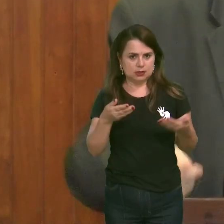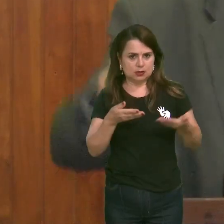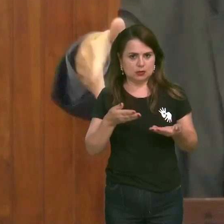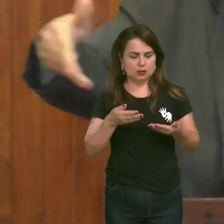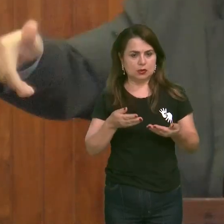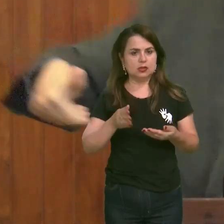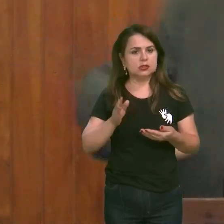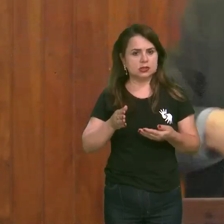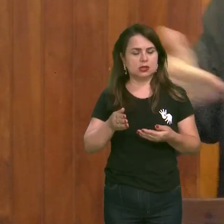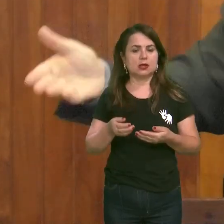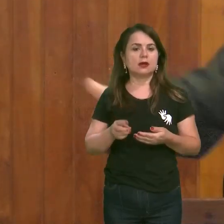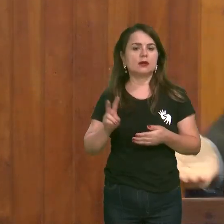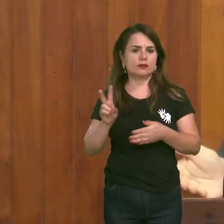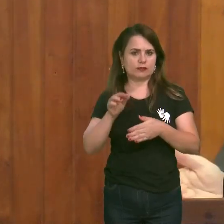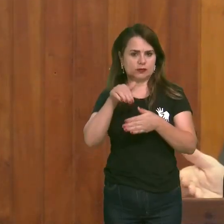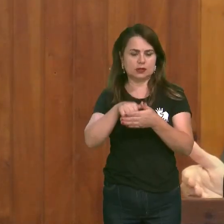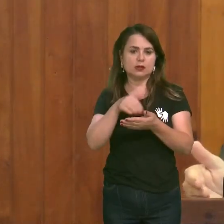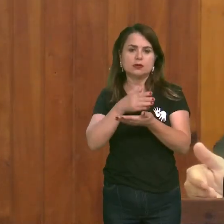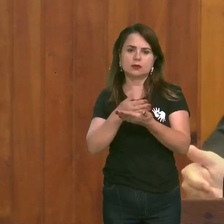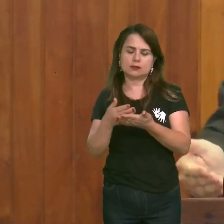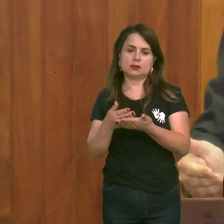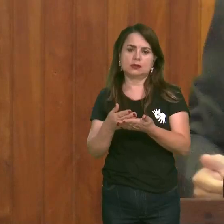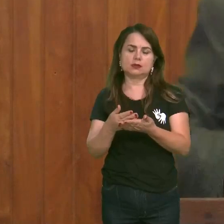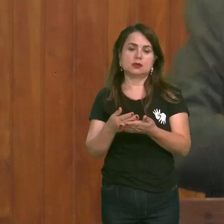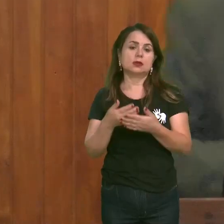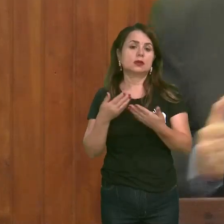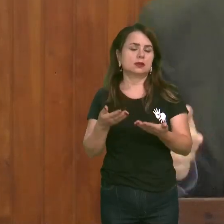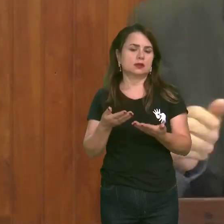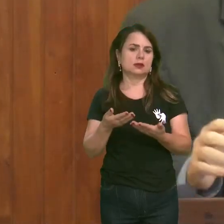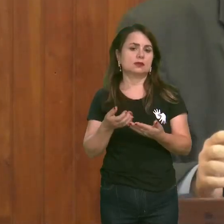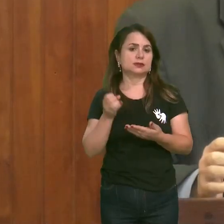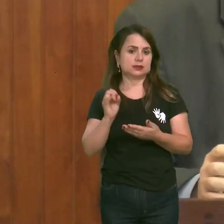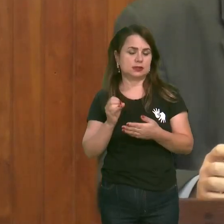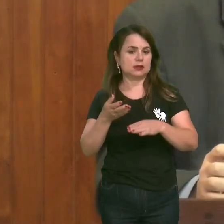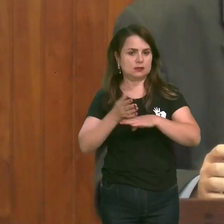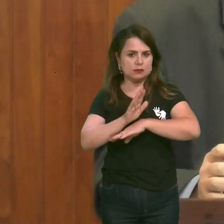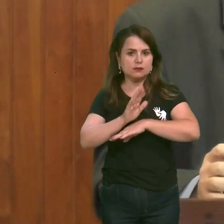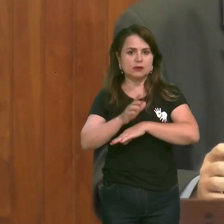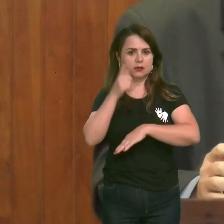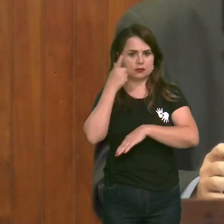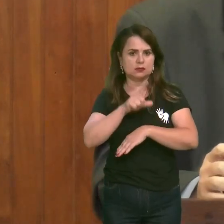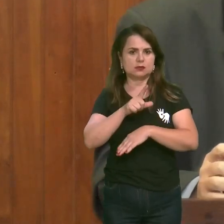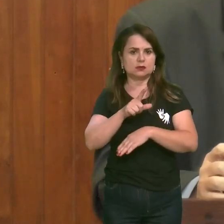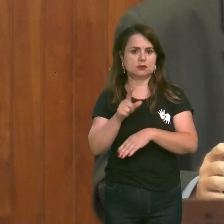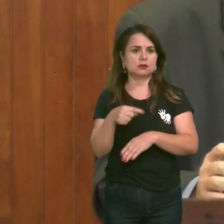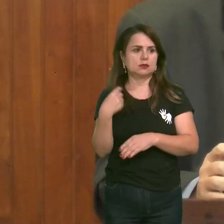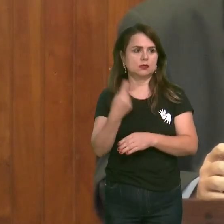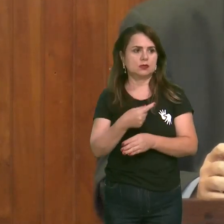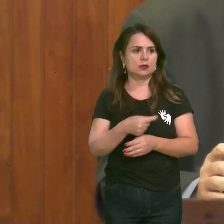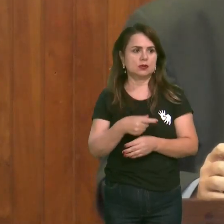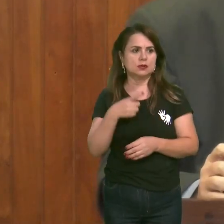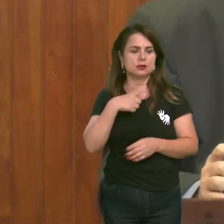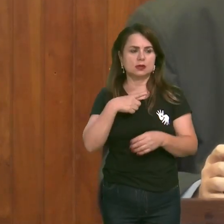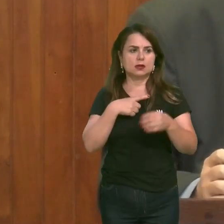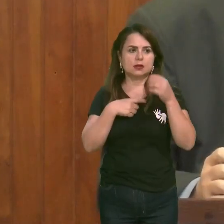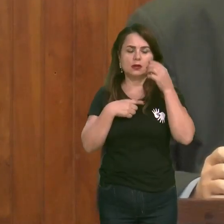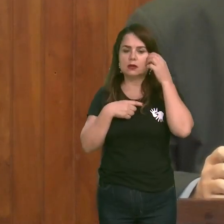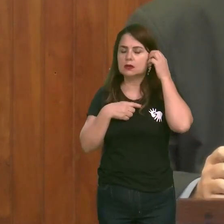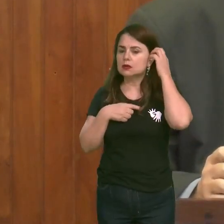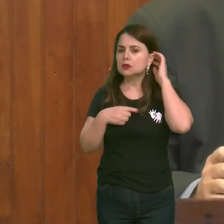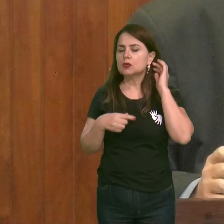ou ainda dependendo de um esforço concentrado aprovado esse ano nós teremos então o Vereador Luiz Eduardo